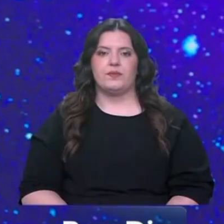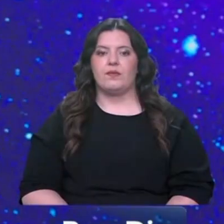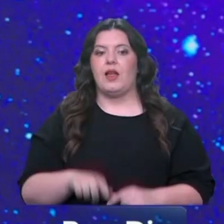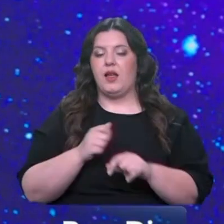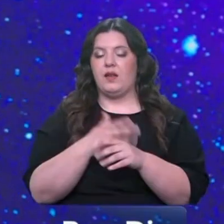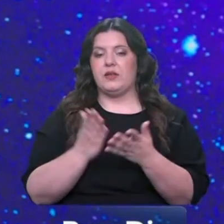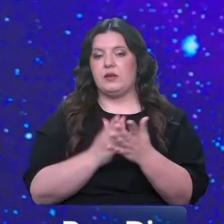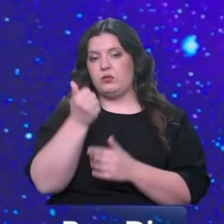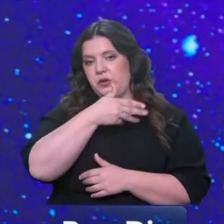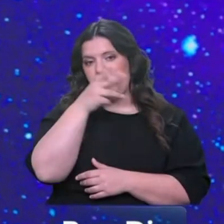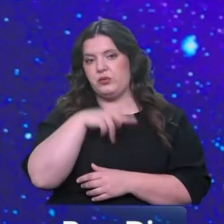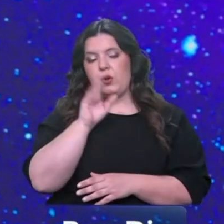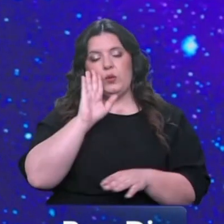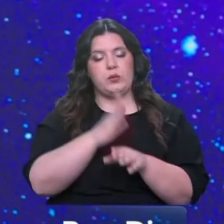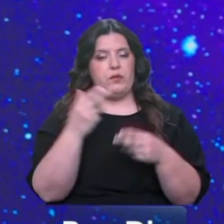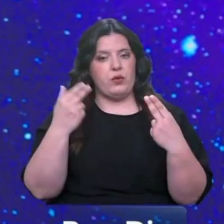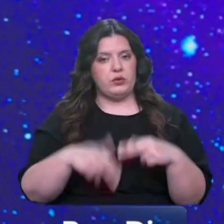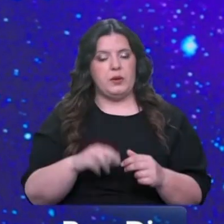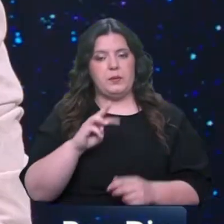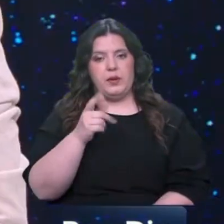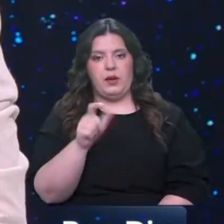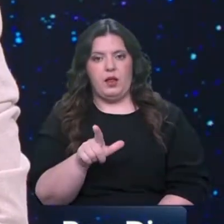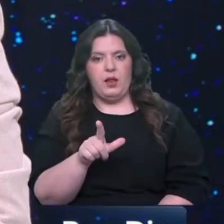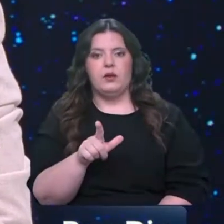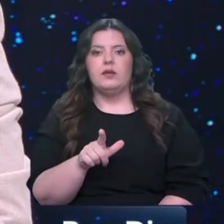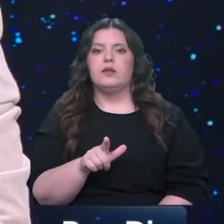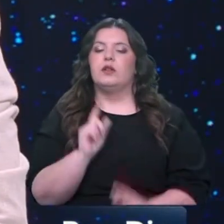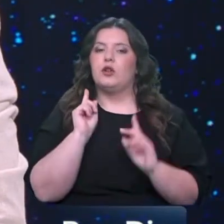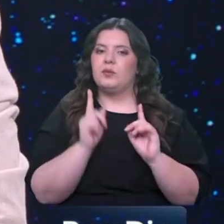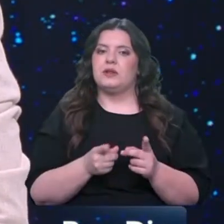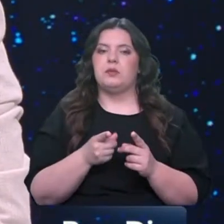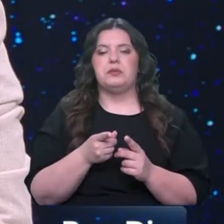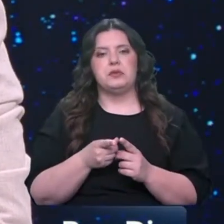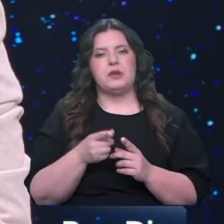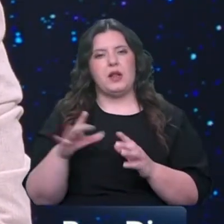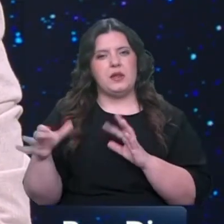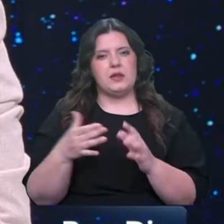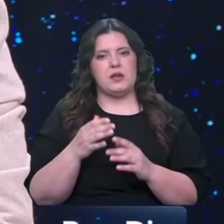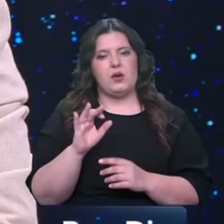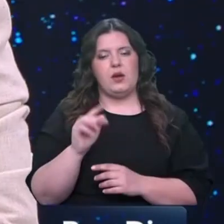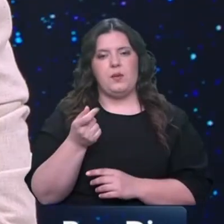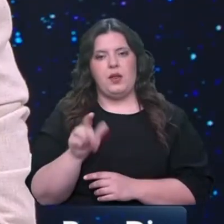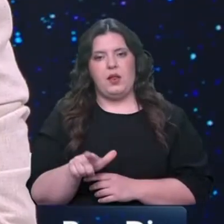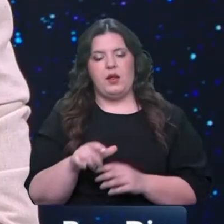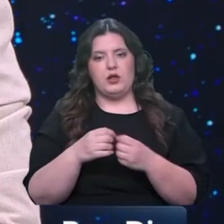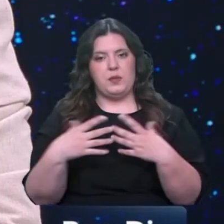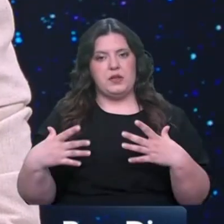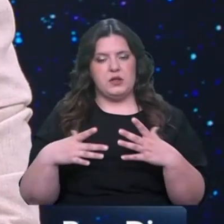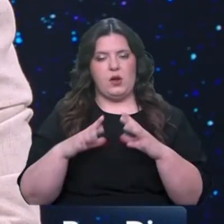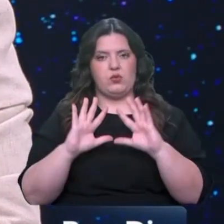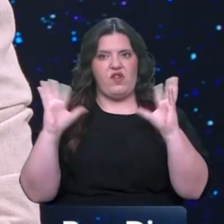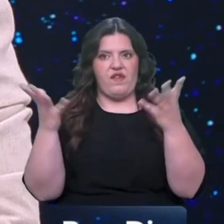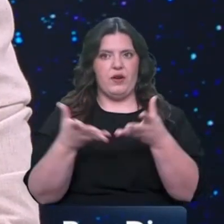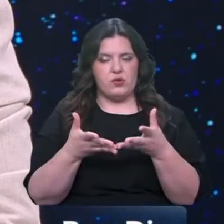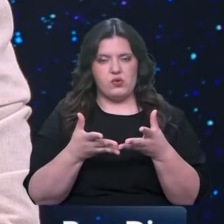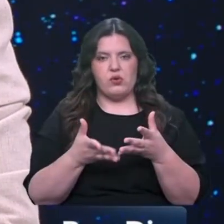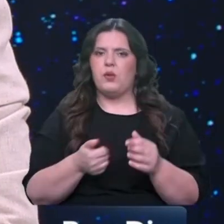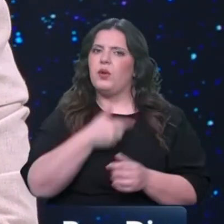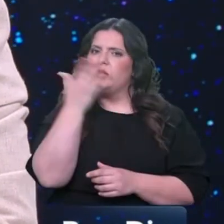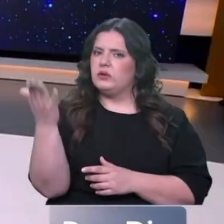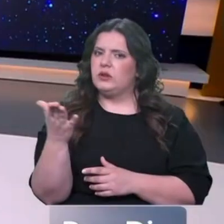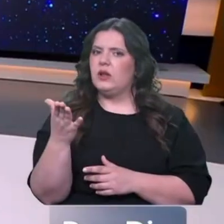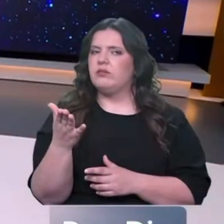Avançamos no Bom Dia Portugal com a Última Fronteira, com o Miguel Gonçalves, e começamos com a atenção de Hubble e a expansão do universo. E Miguel, muito bom dia. Quanto